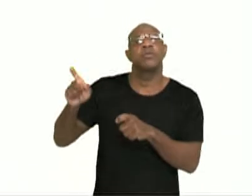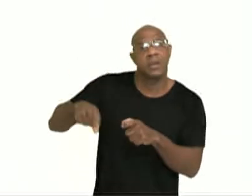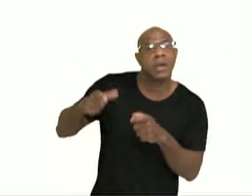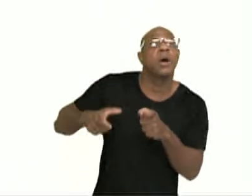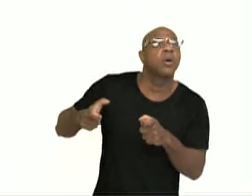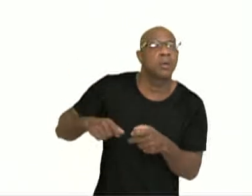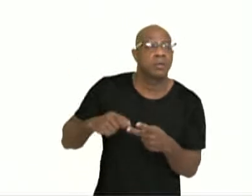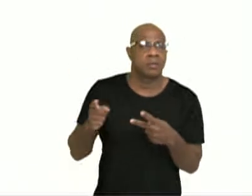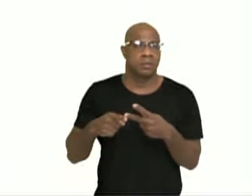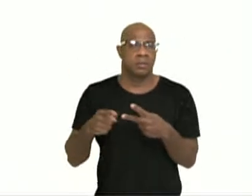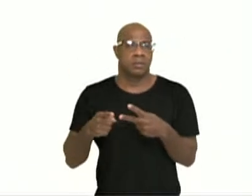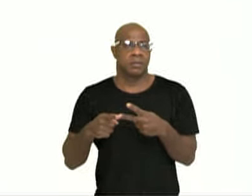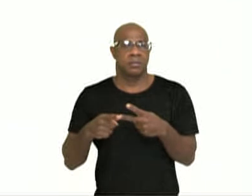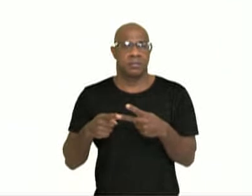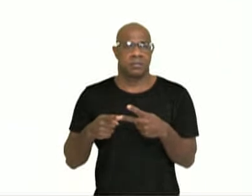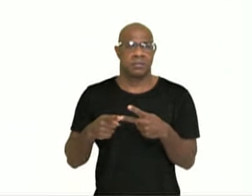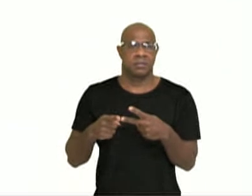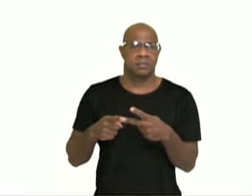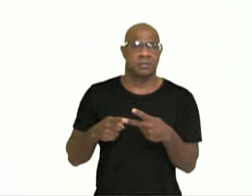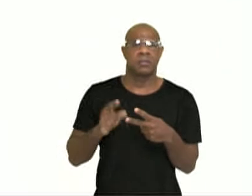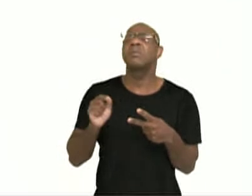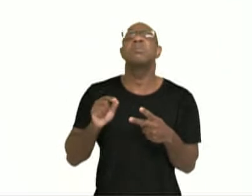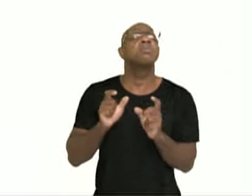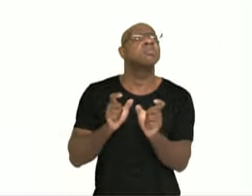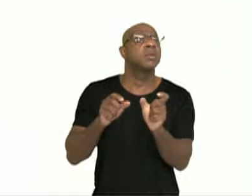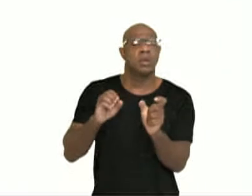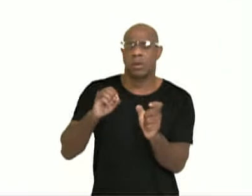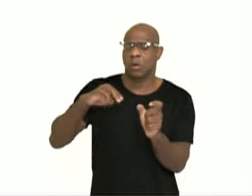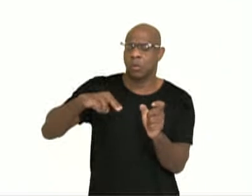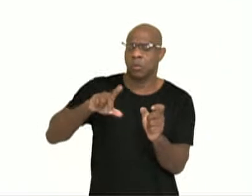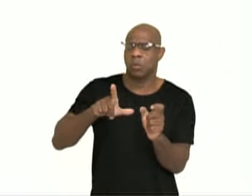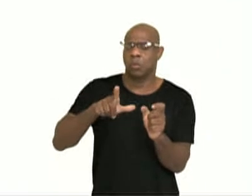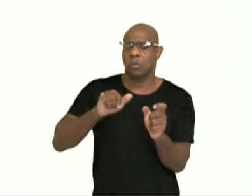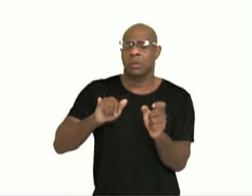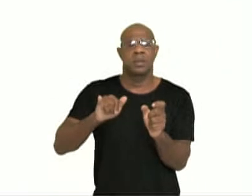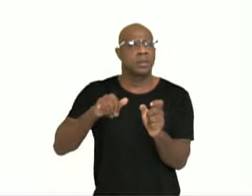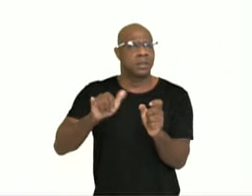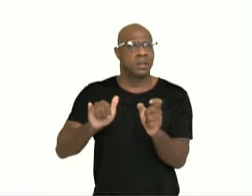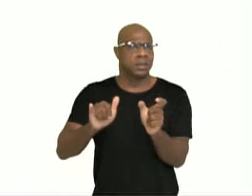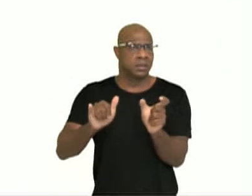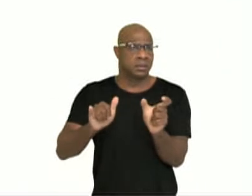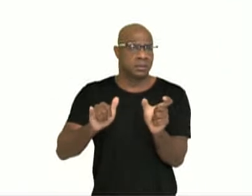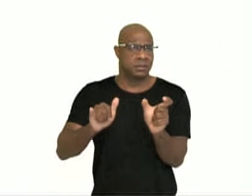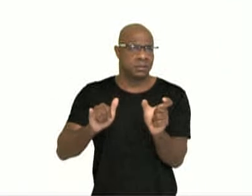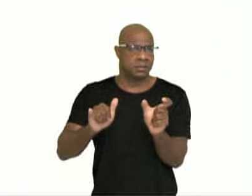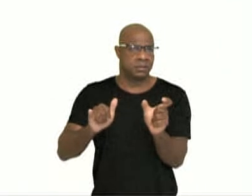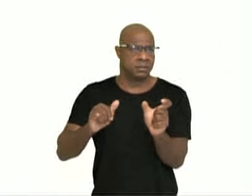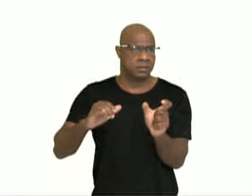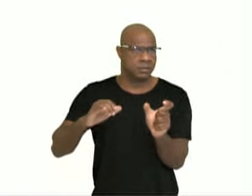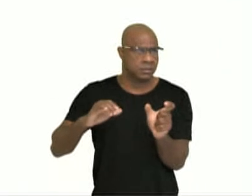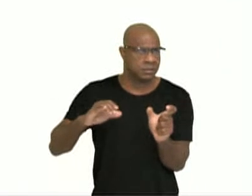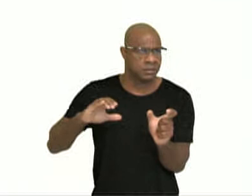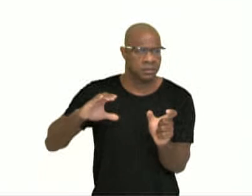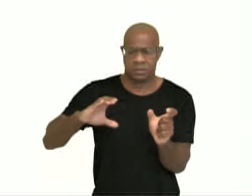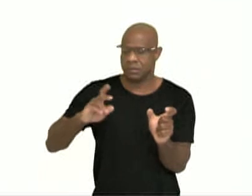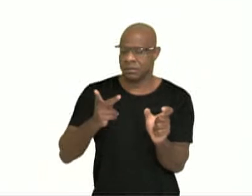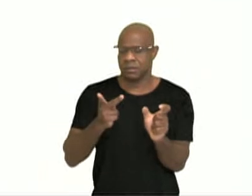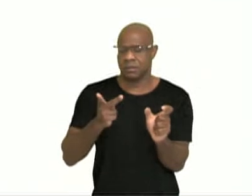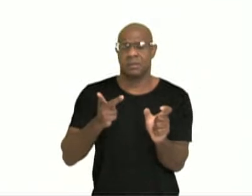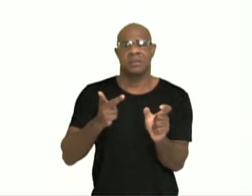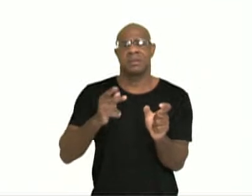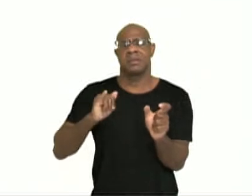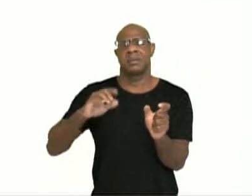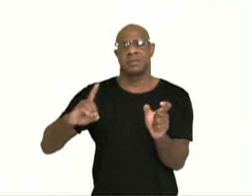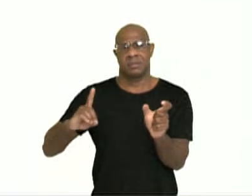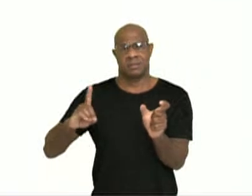Ela é uma only child. O que será que é isso? Only child. Presta atenção. Mas, mesmo ela sendo uma only